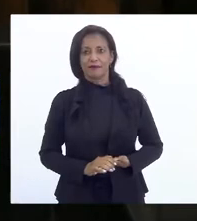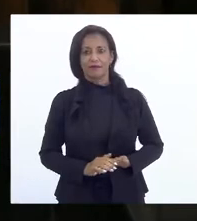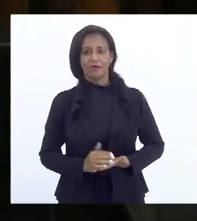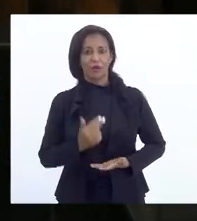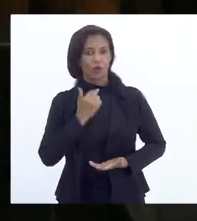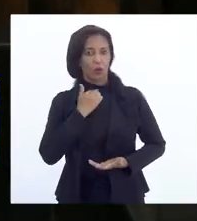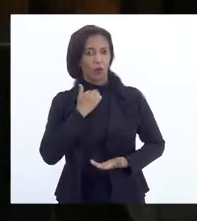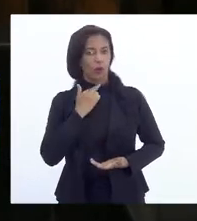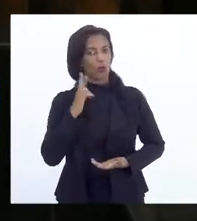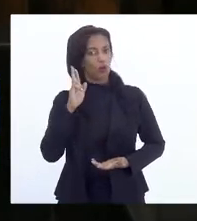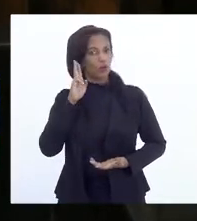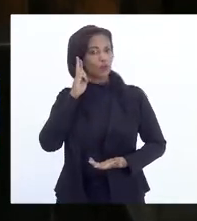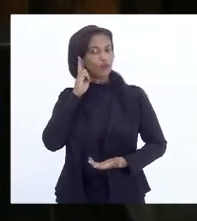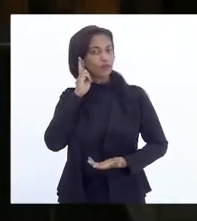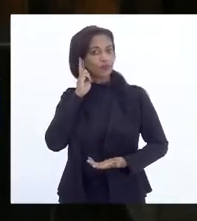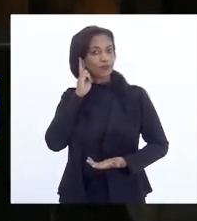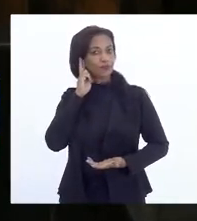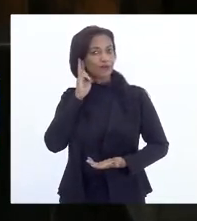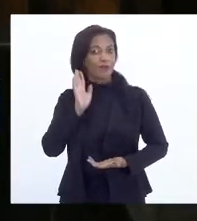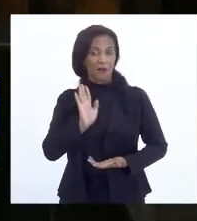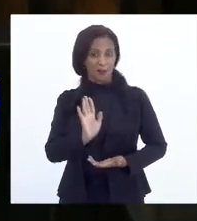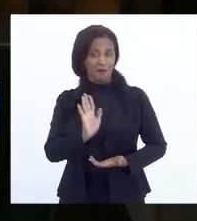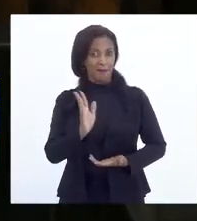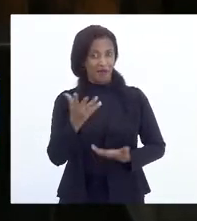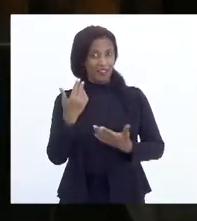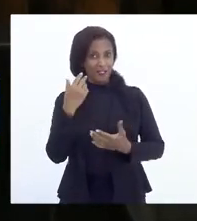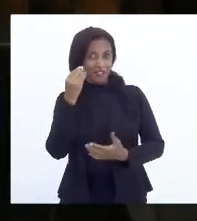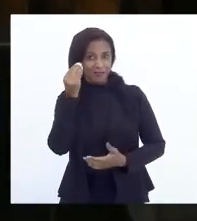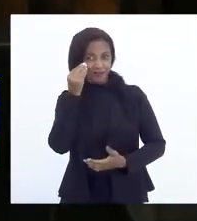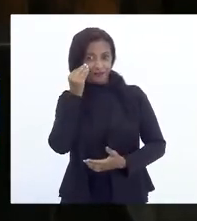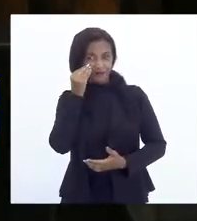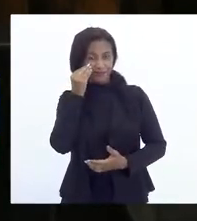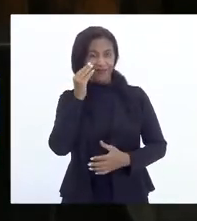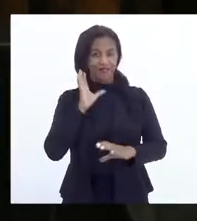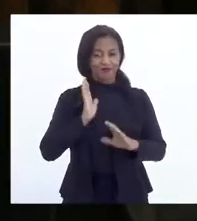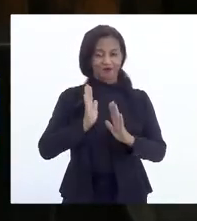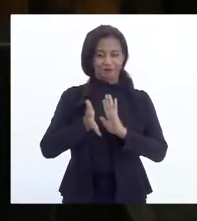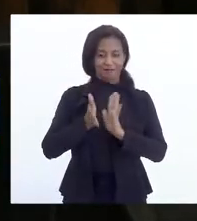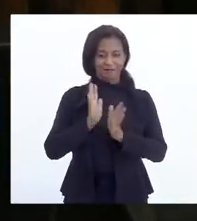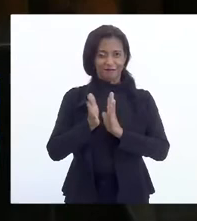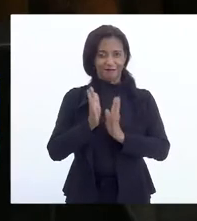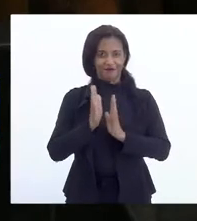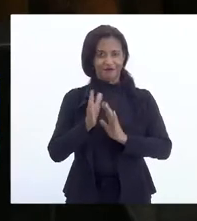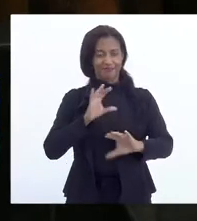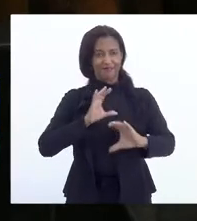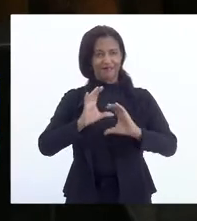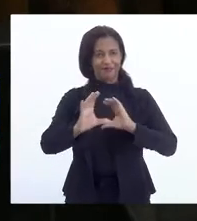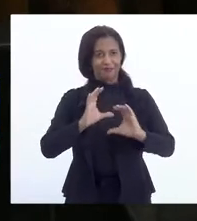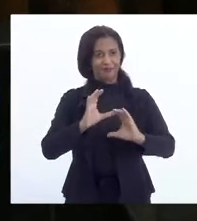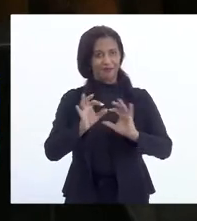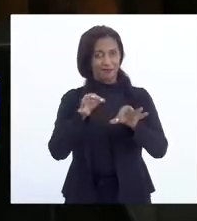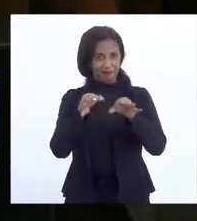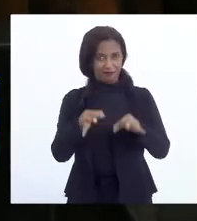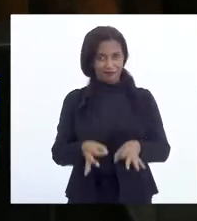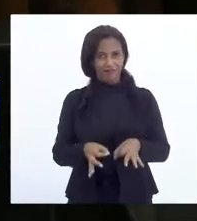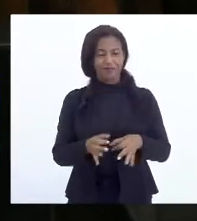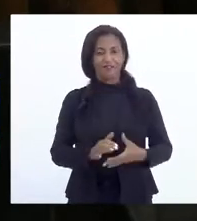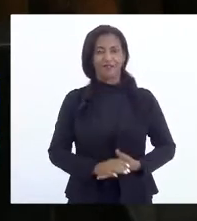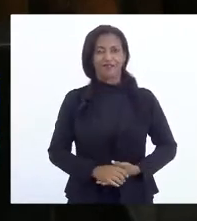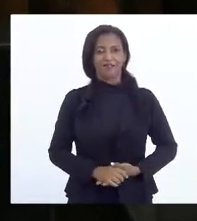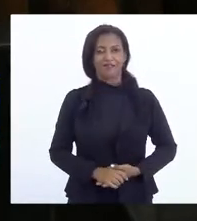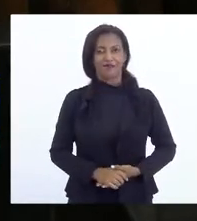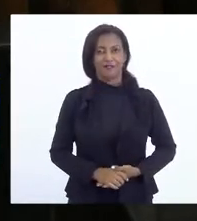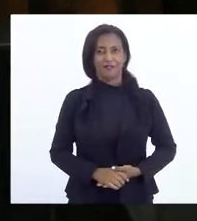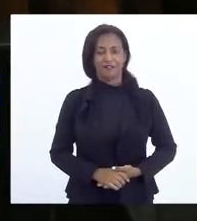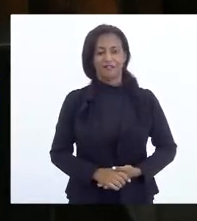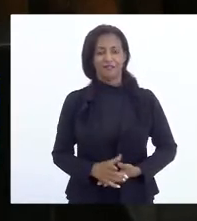não nos ouvem, mas recebem pela linguagem de Libra a comunicação devida.